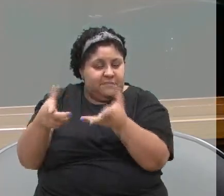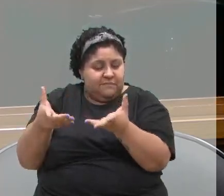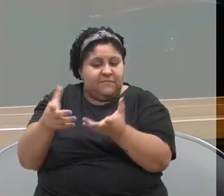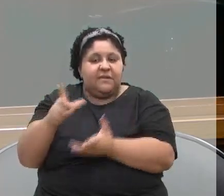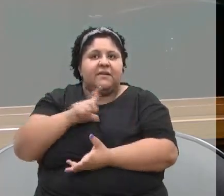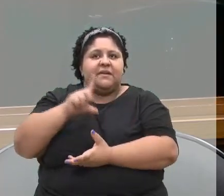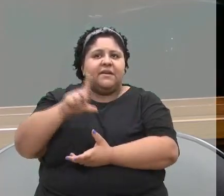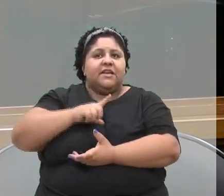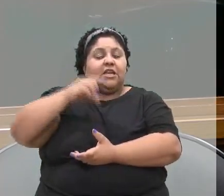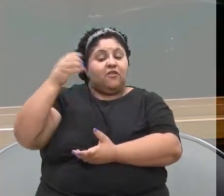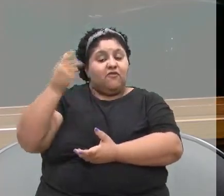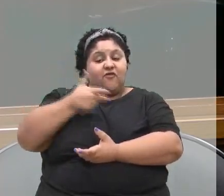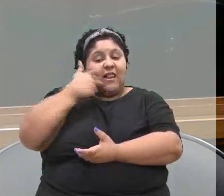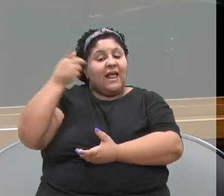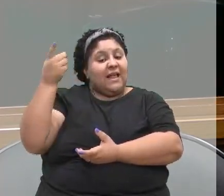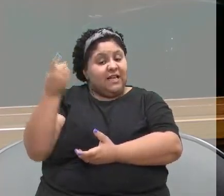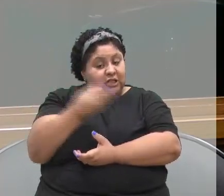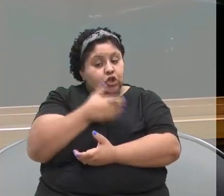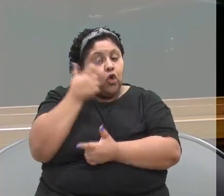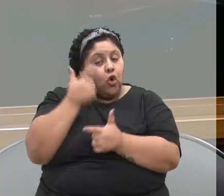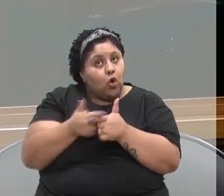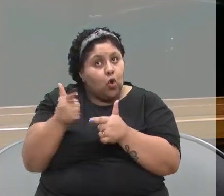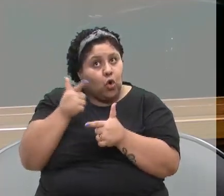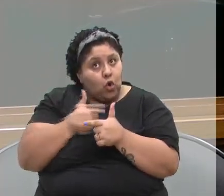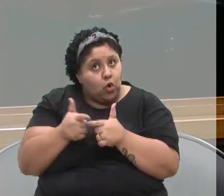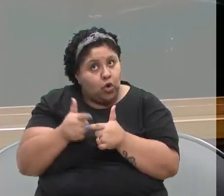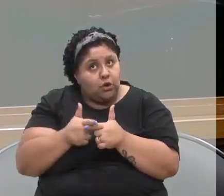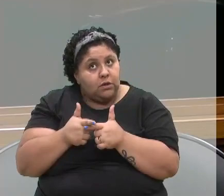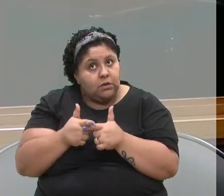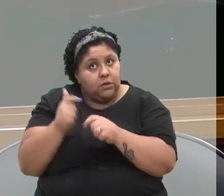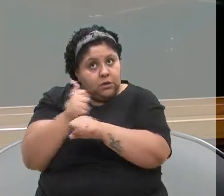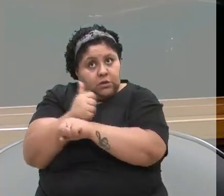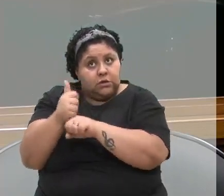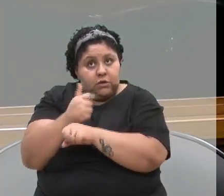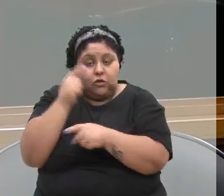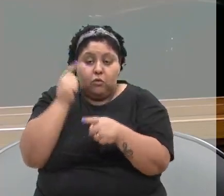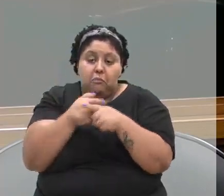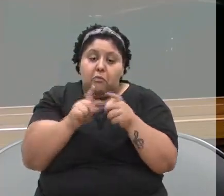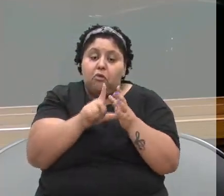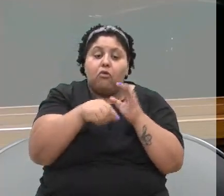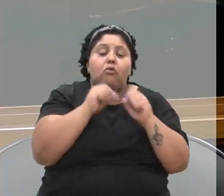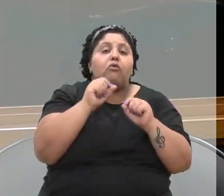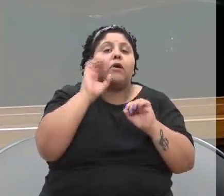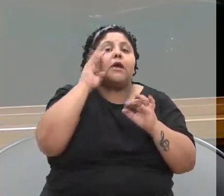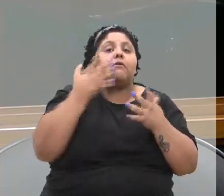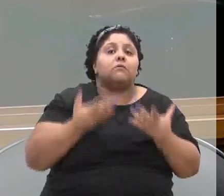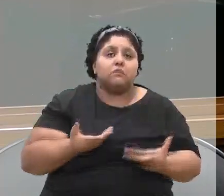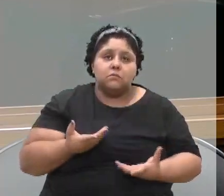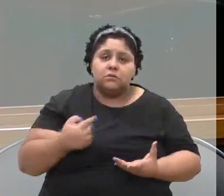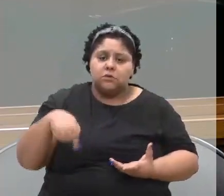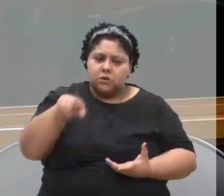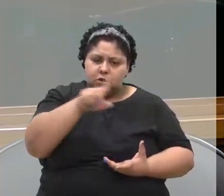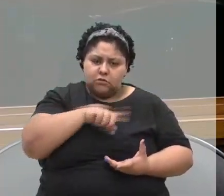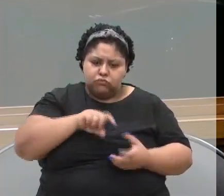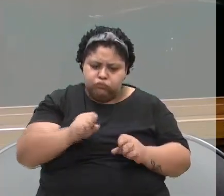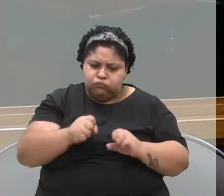destacar novamente os problemas dessa categoria, porque daqui a pouco o que vai acontecer? Nós estamos